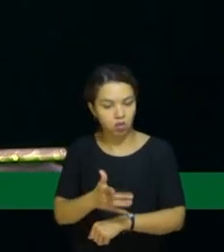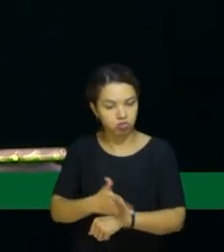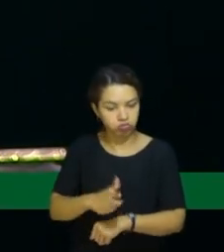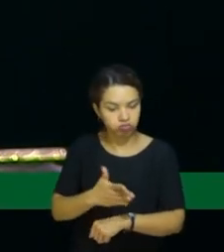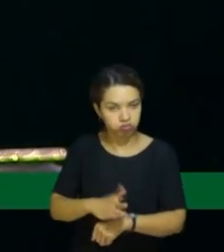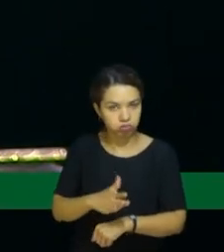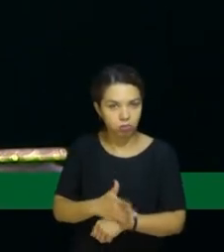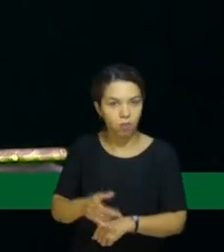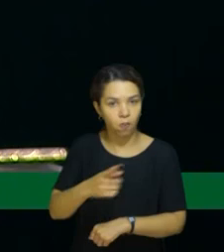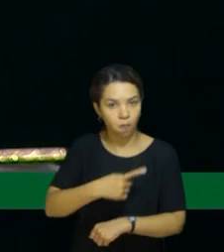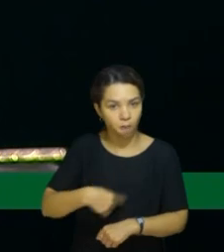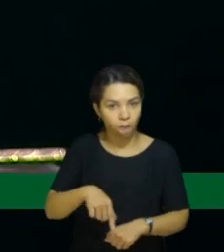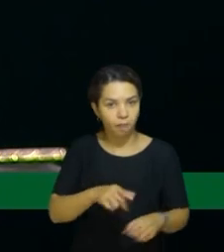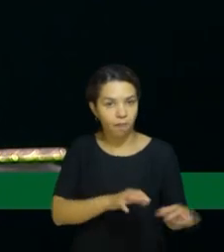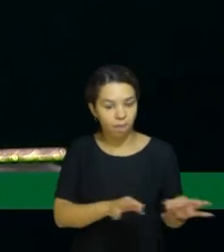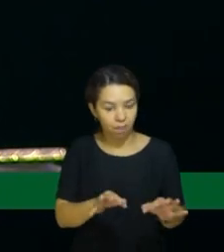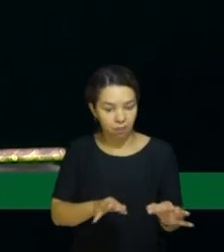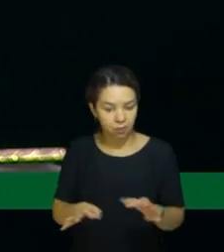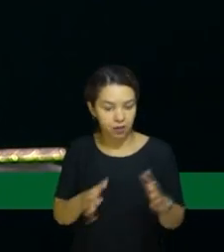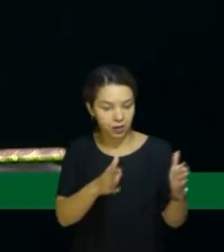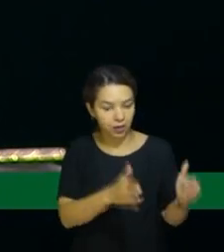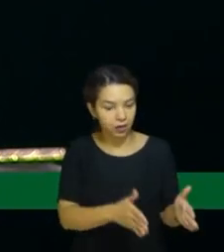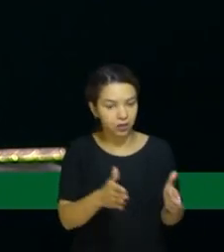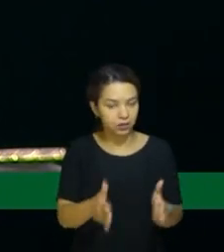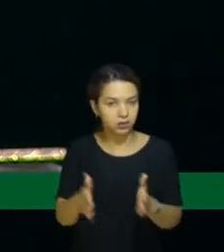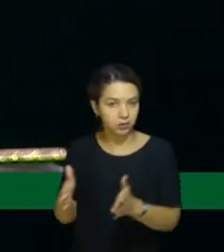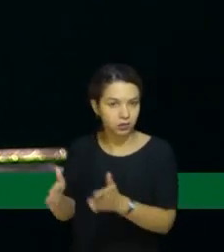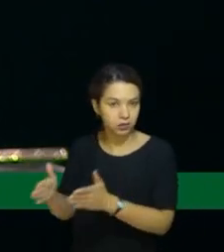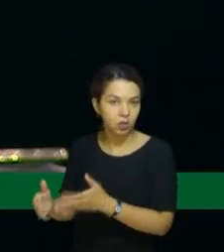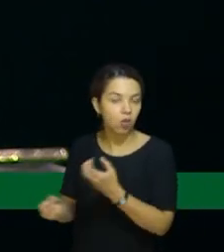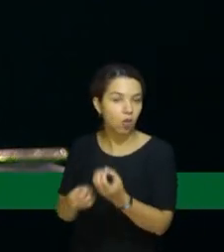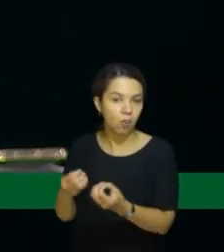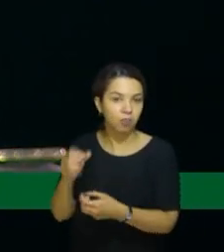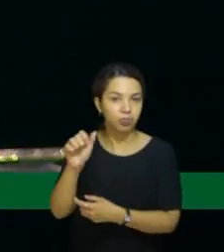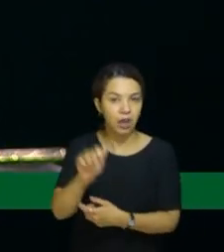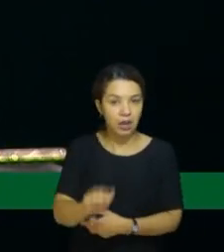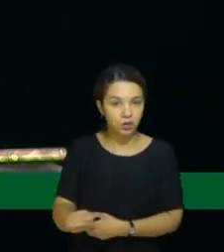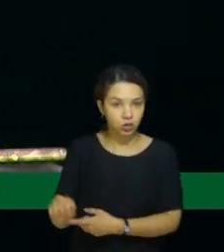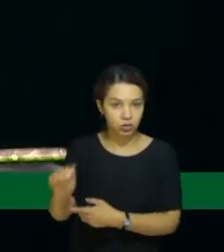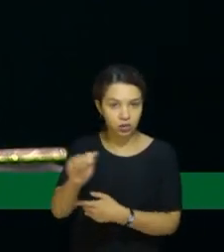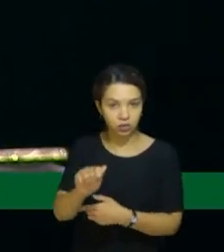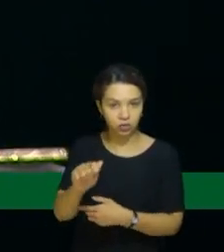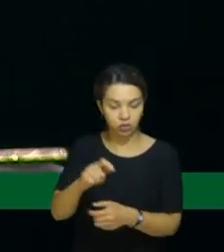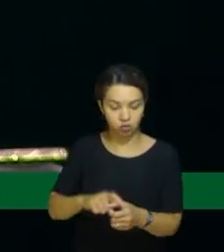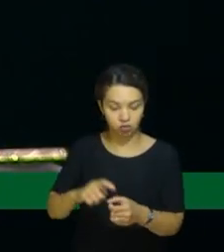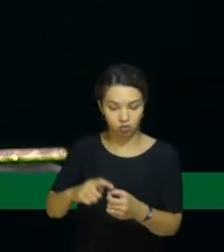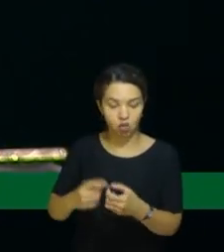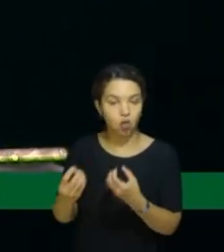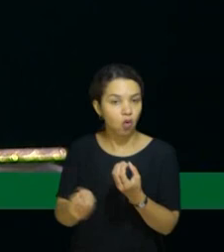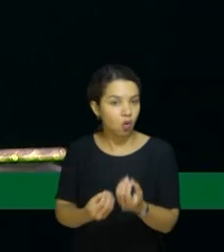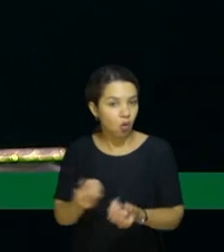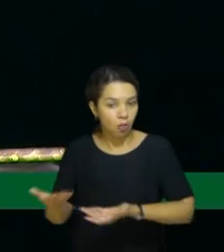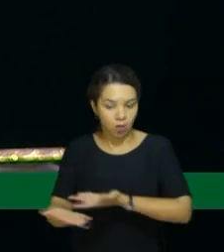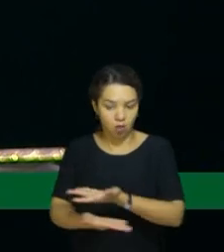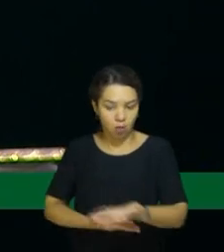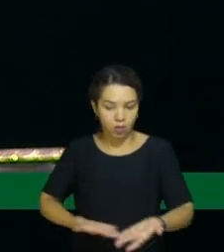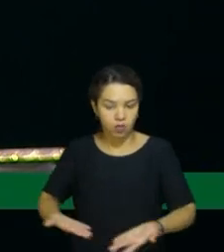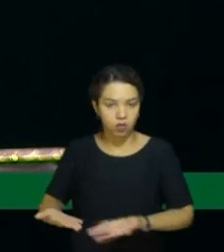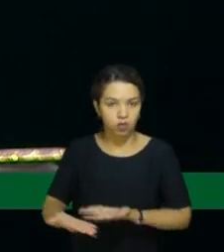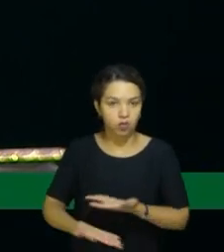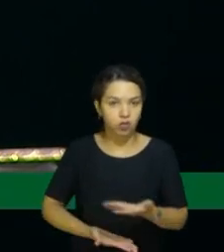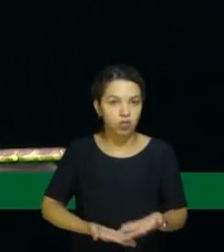de forma associativista onde os resultados são compartilhados um verdadeiro trabalho de ganha